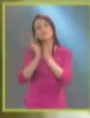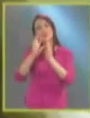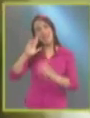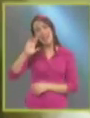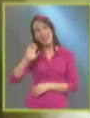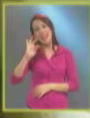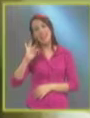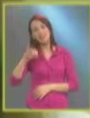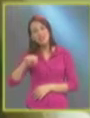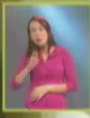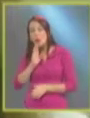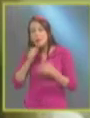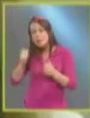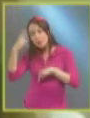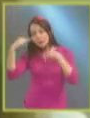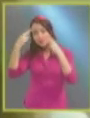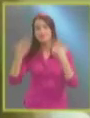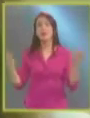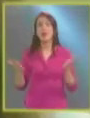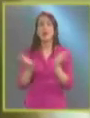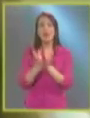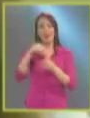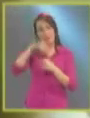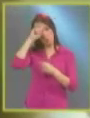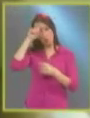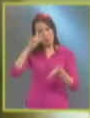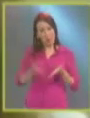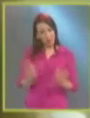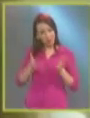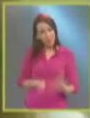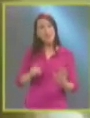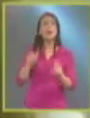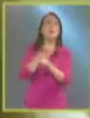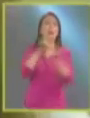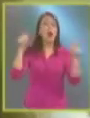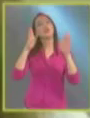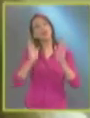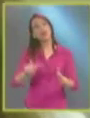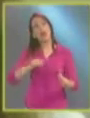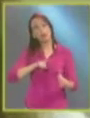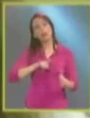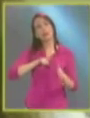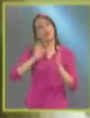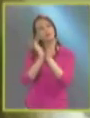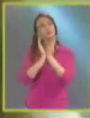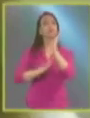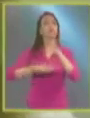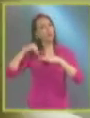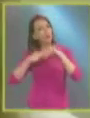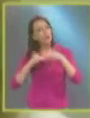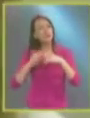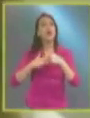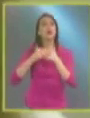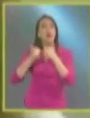fazer o acompanhamento. Hoje em dia, nas maternidades em Belo Horizonte, a grande maioria delas já tem um profissional que faz esse acompanhamento